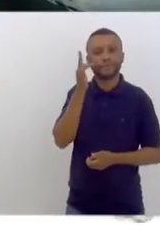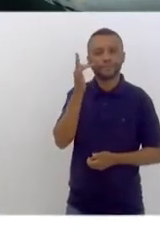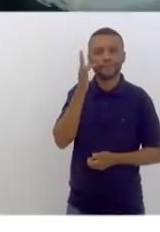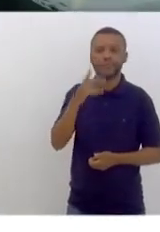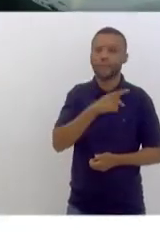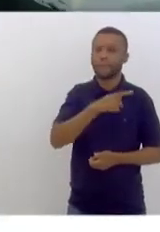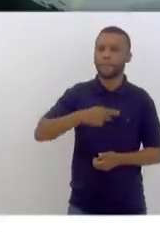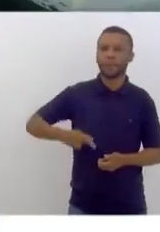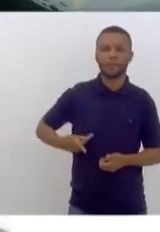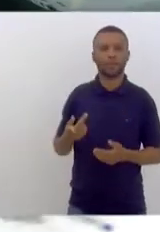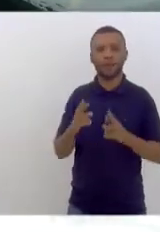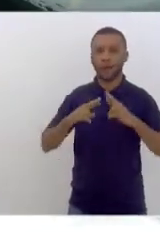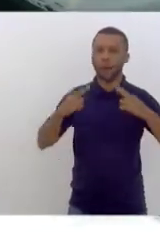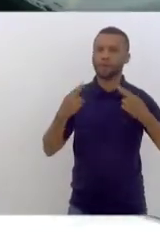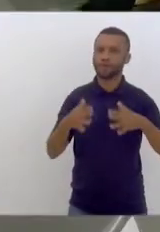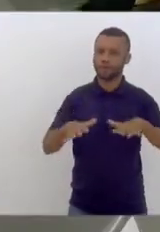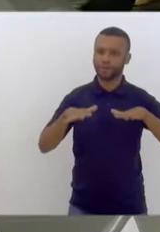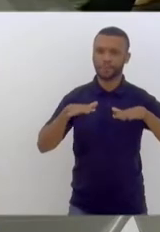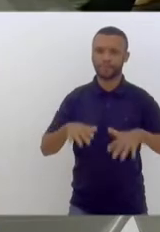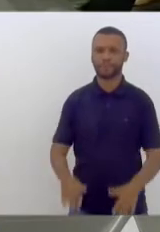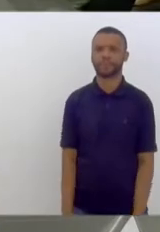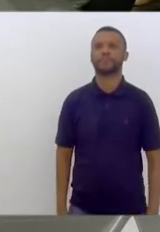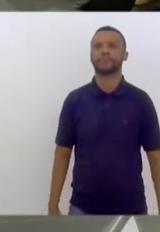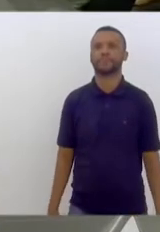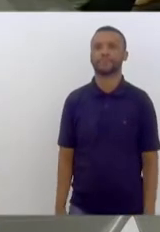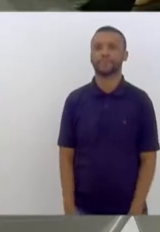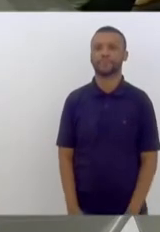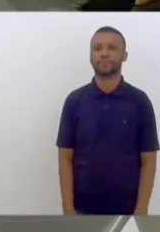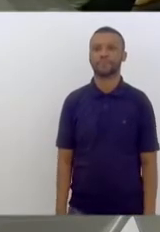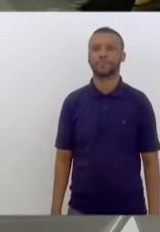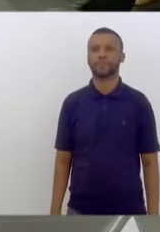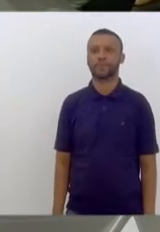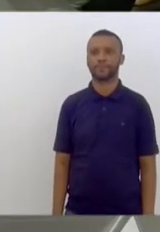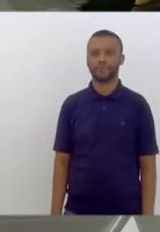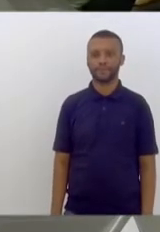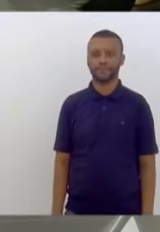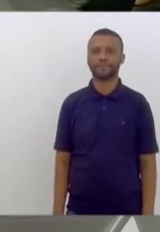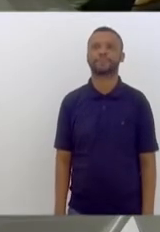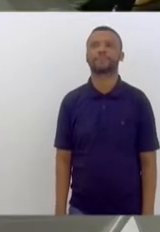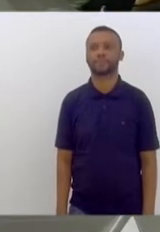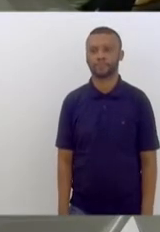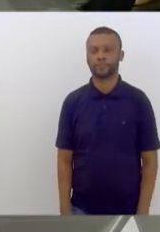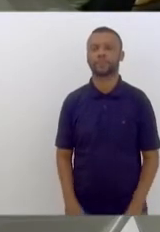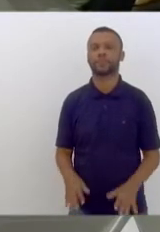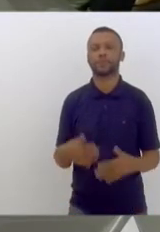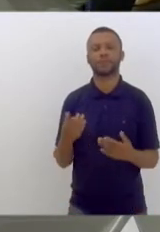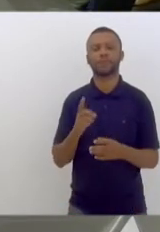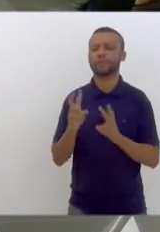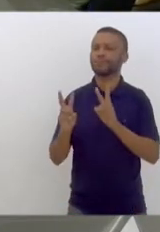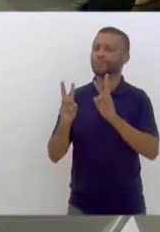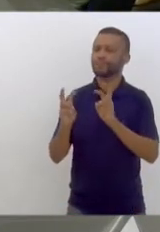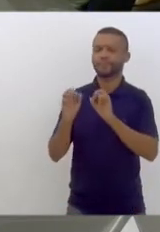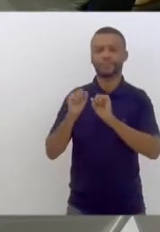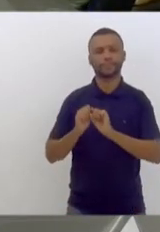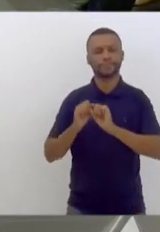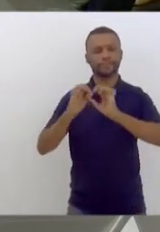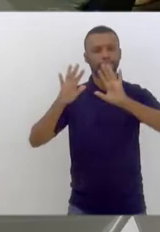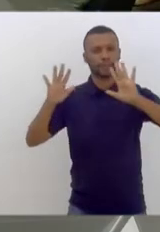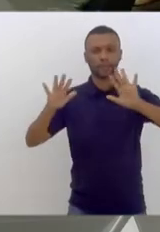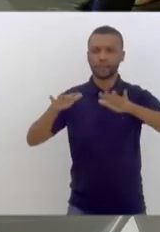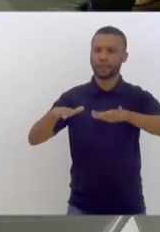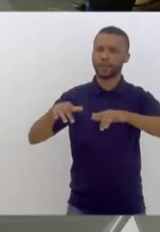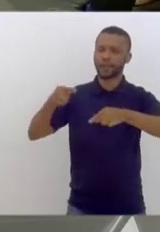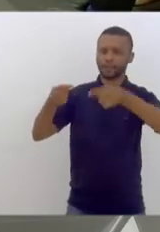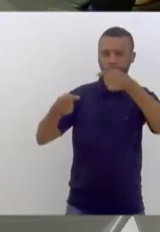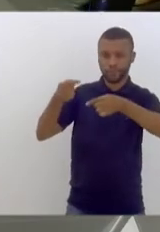preside a audiência pública. Não, deputado Flávio Serafini, apenas a título de esclarecimento dessa audiência, eu eu